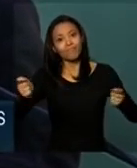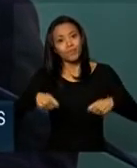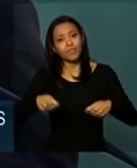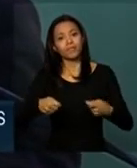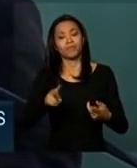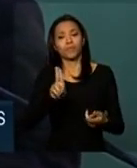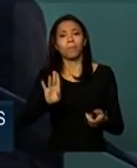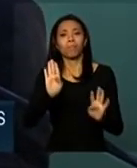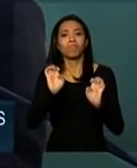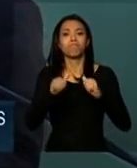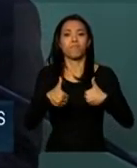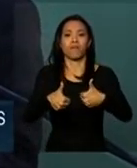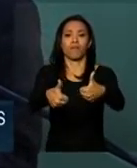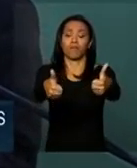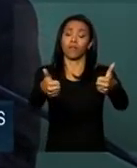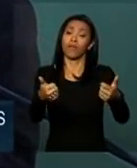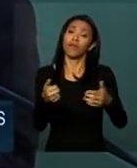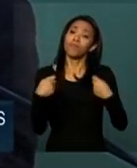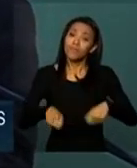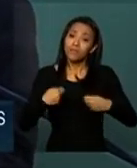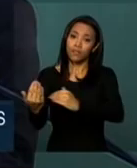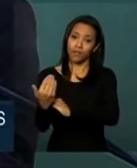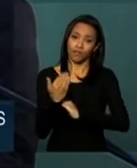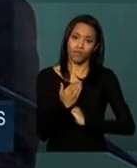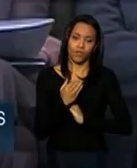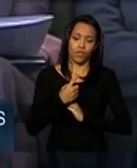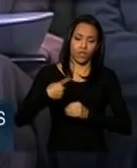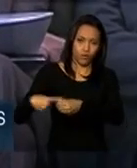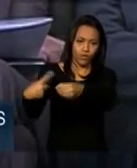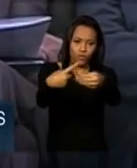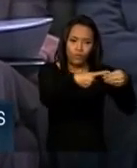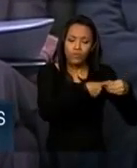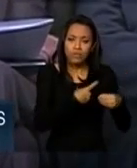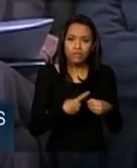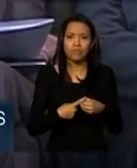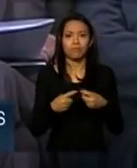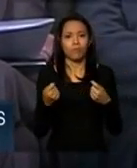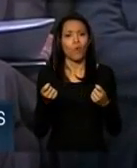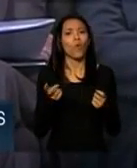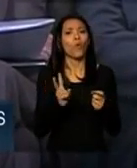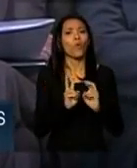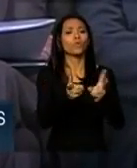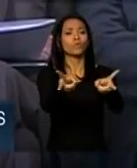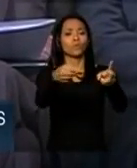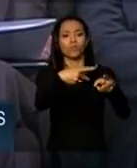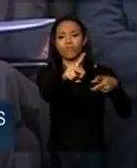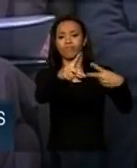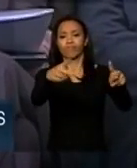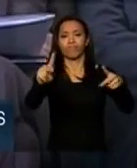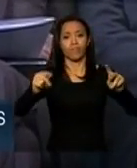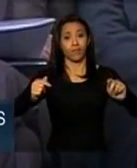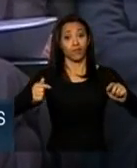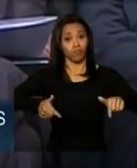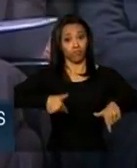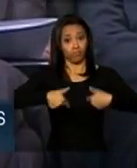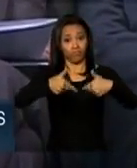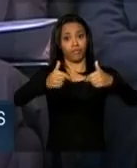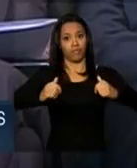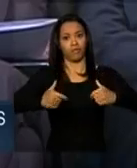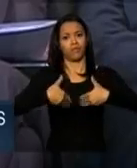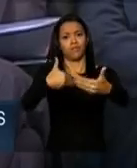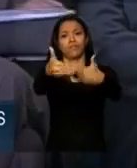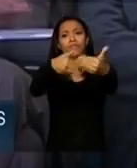Precisamos que nos ajude para que os municípios possam continuar sendo protagonistas também do desenvolvimento da nossa nação.